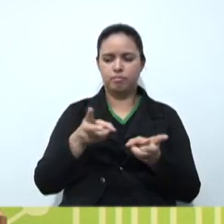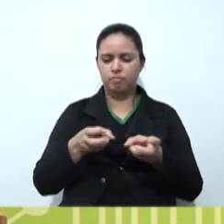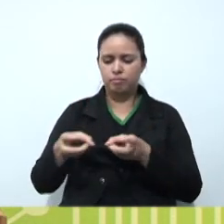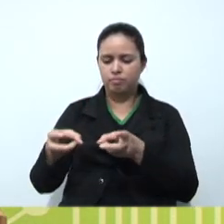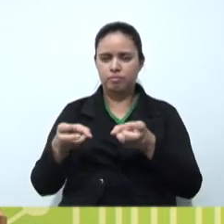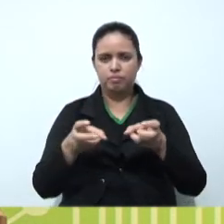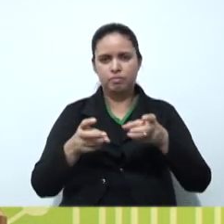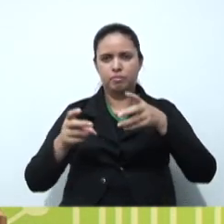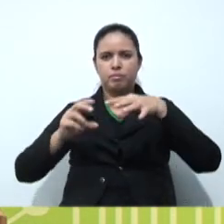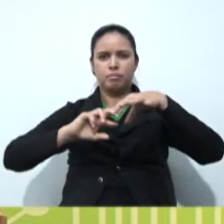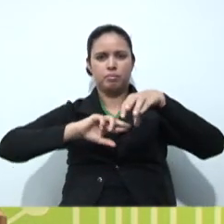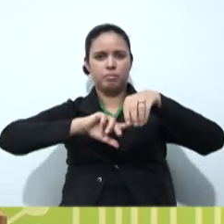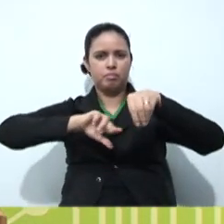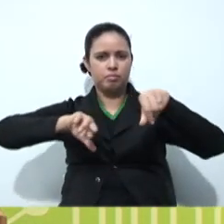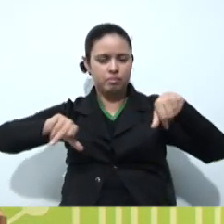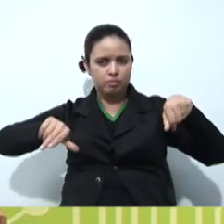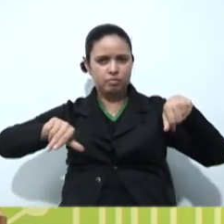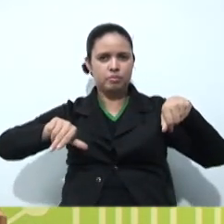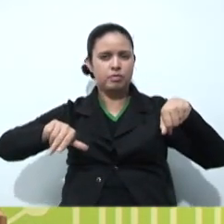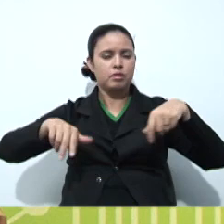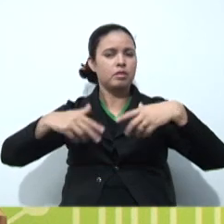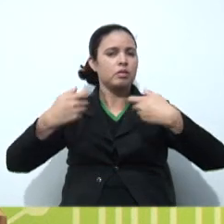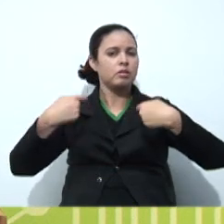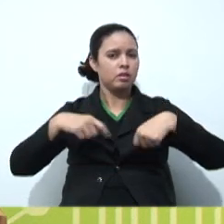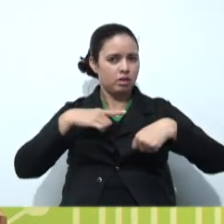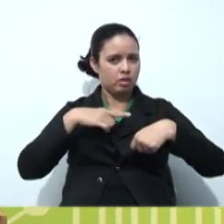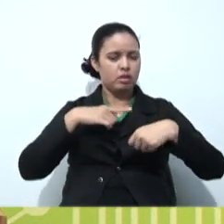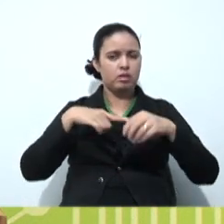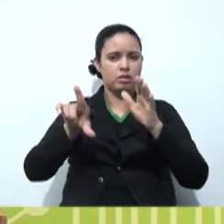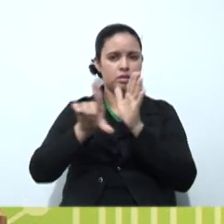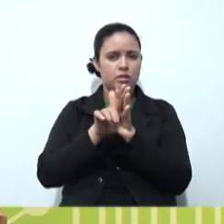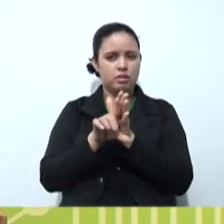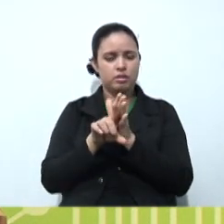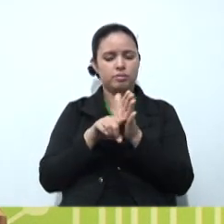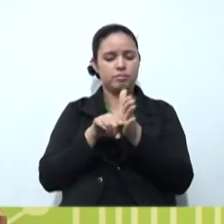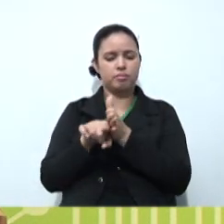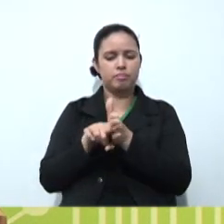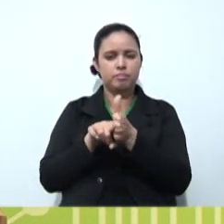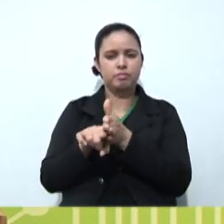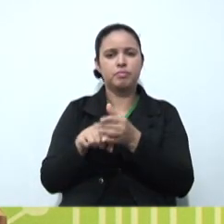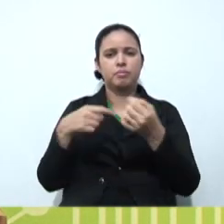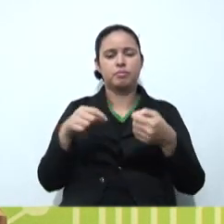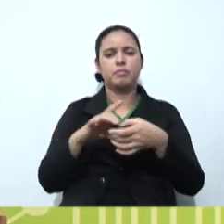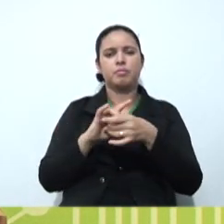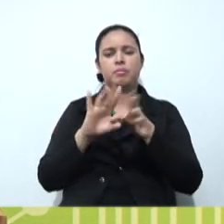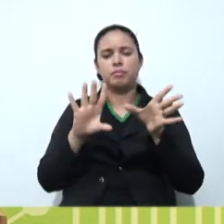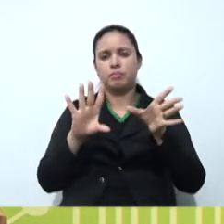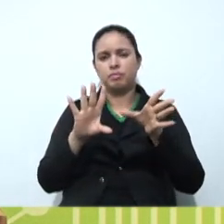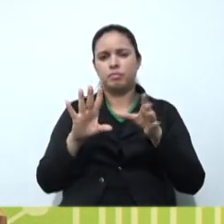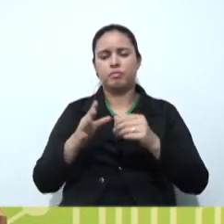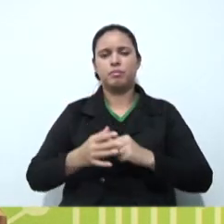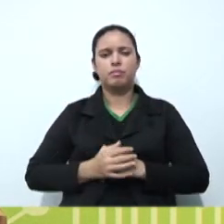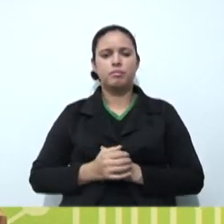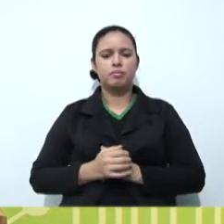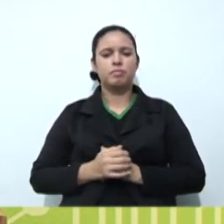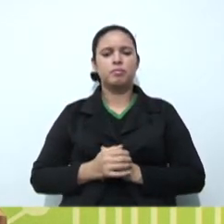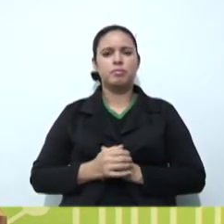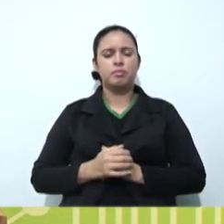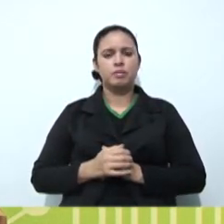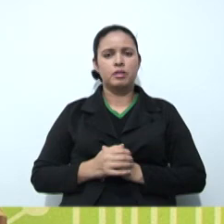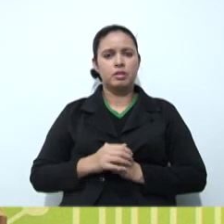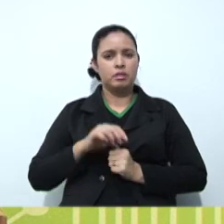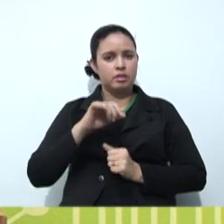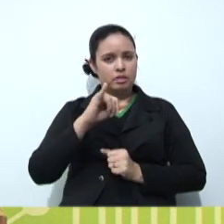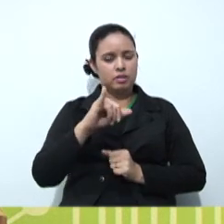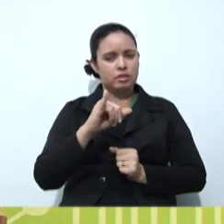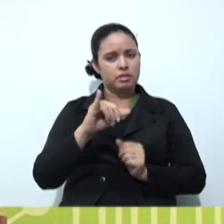O garimpo, sem ser fiscalizado, sem ser simplesmente legalizado, ele é crime. Claro, se ele não é legal,